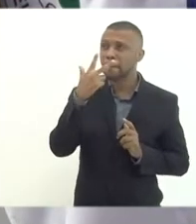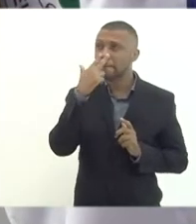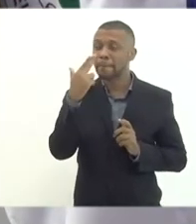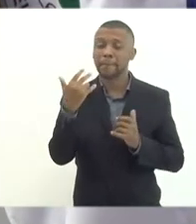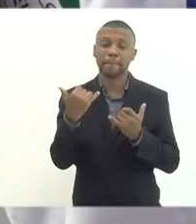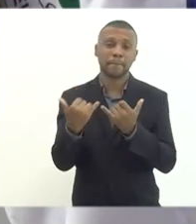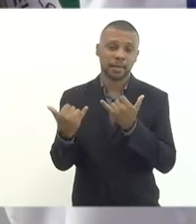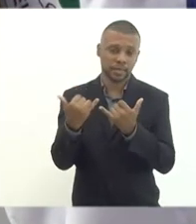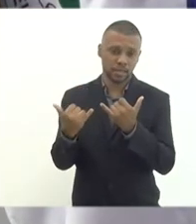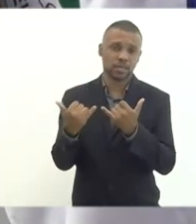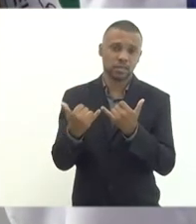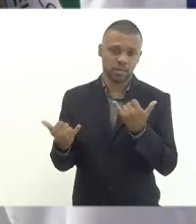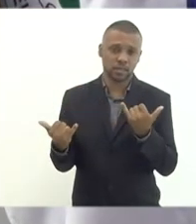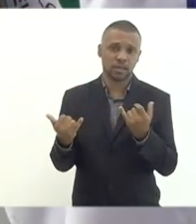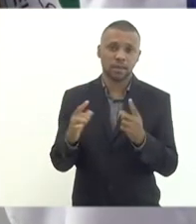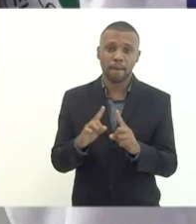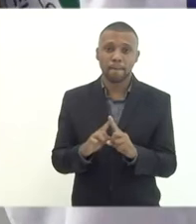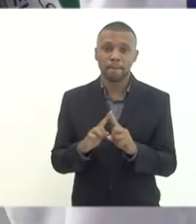mais